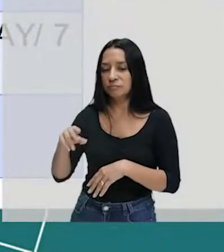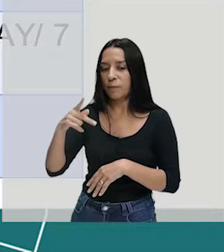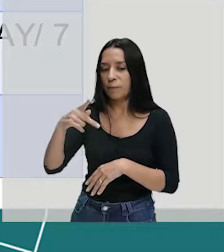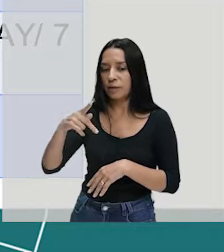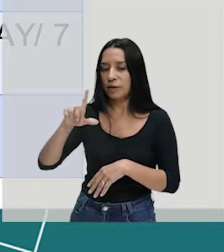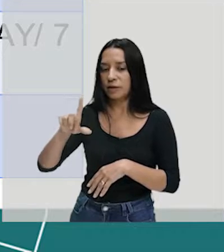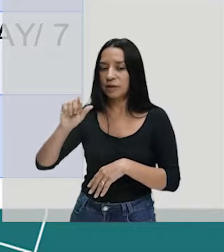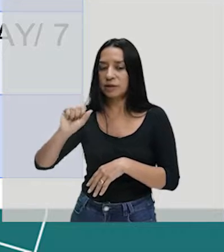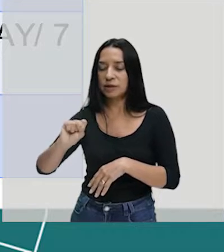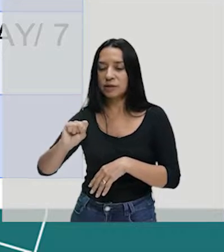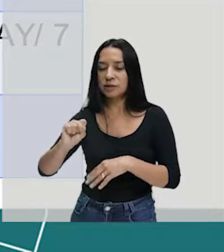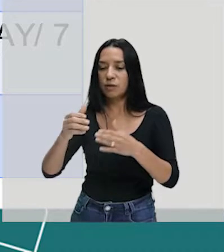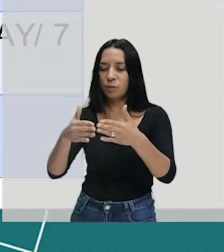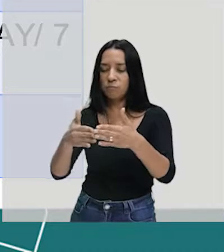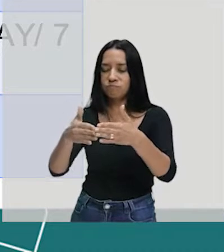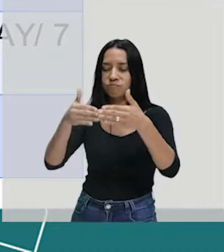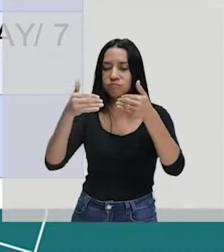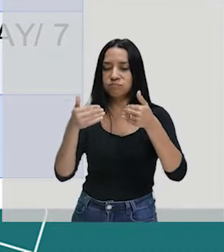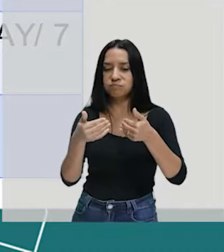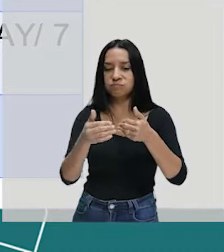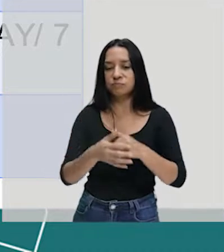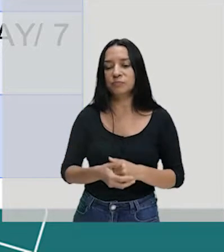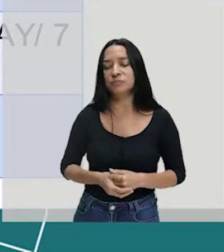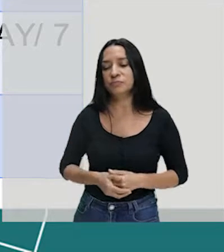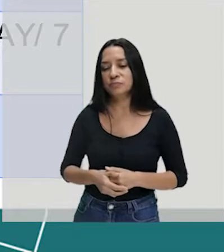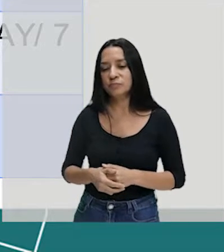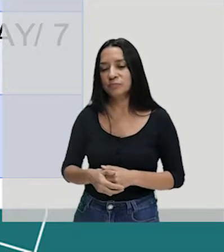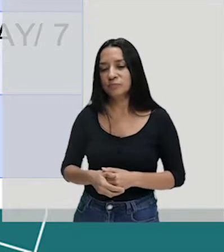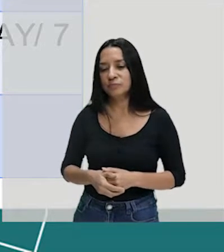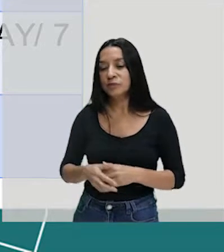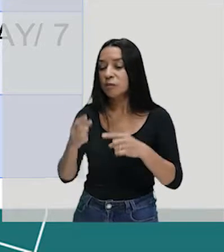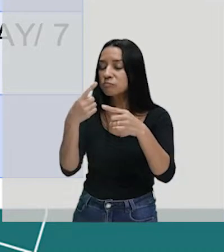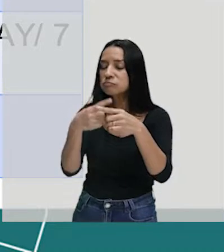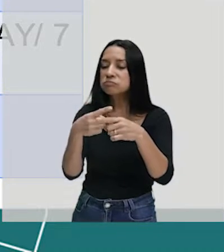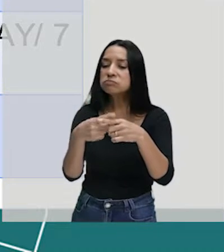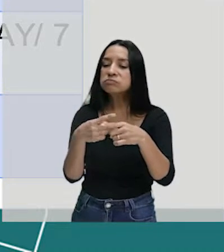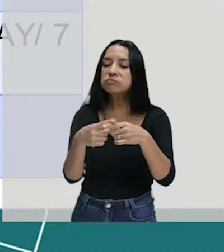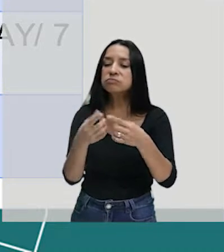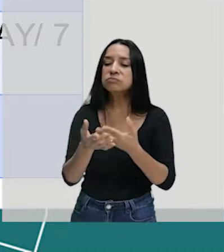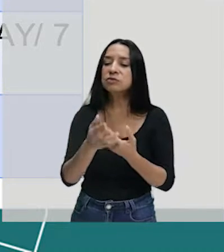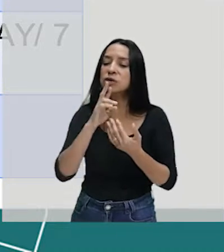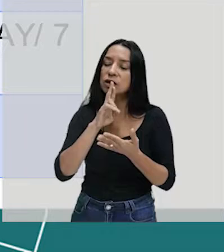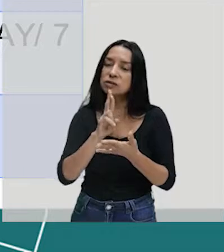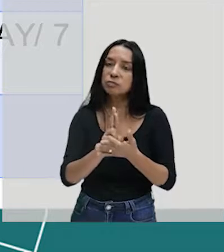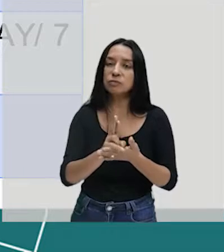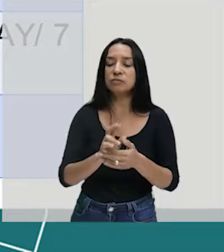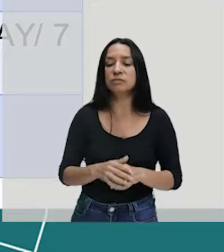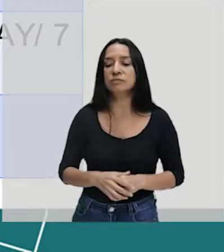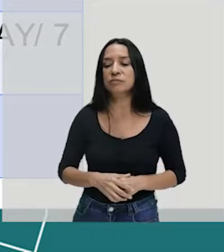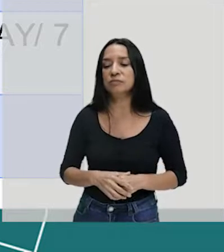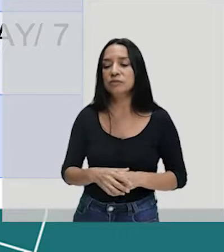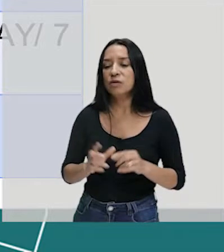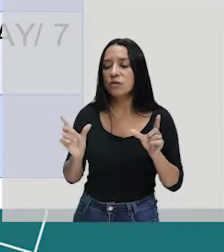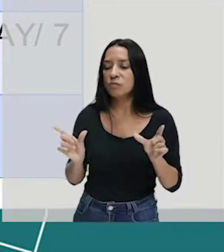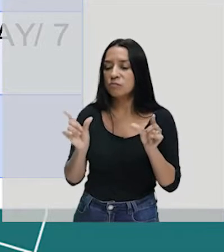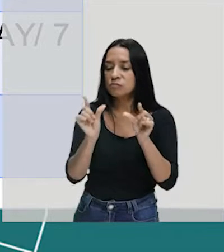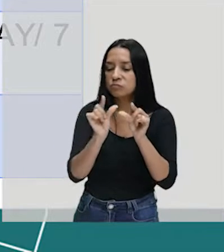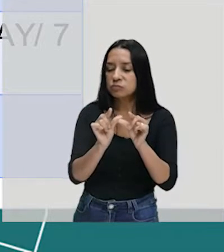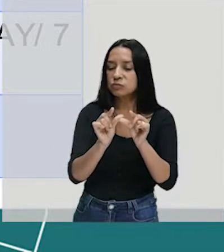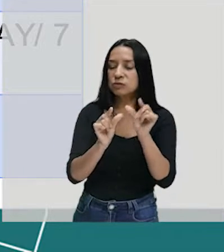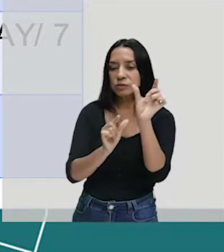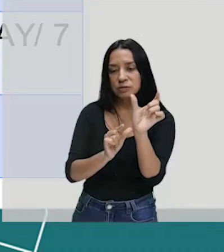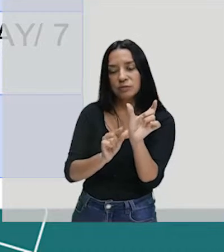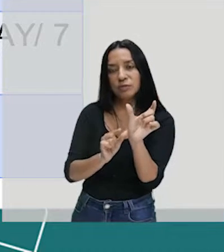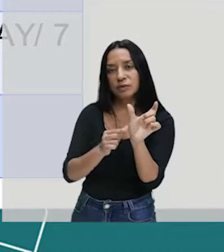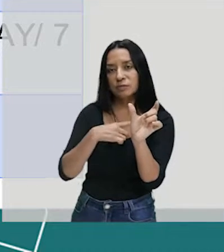pls de por favor cozzi é o micose que é o porquê de resposta então são formas reduzidas que